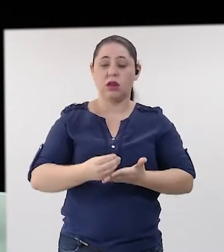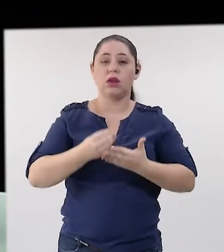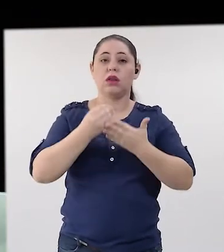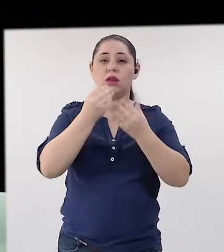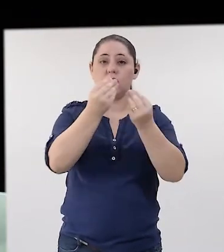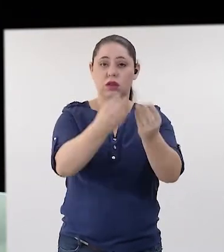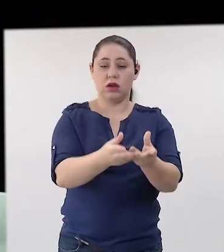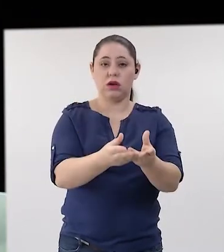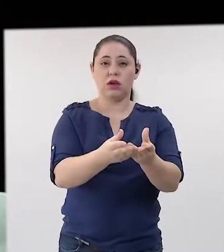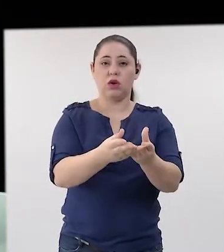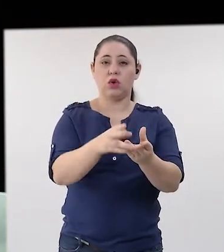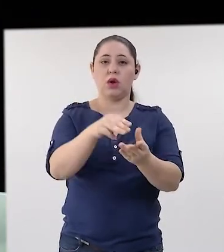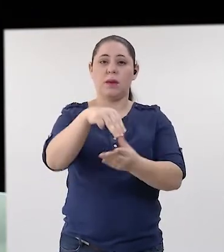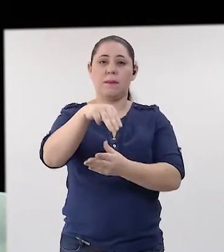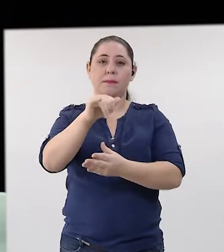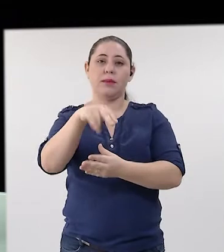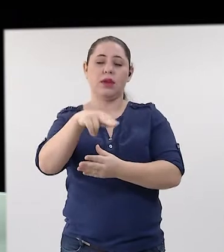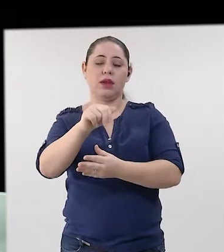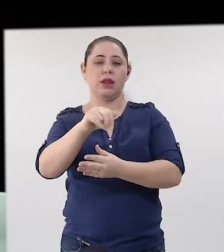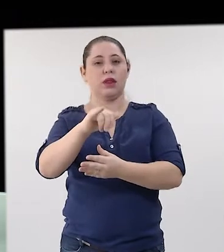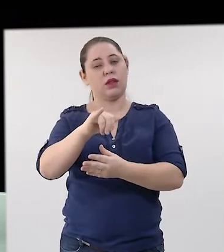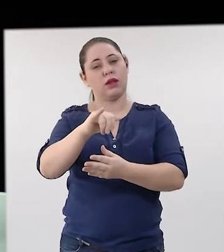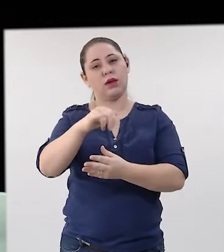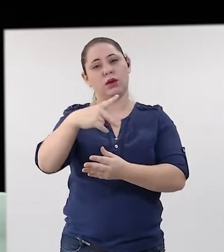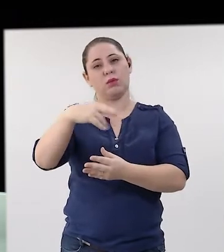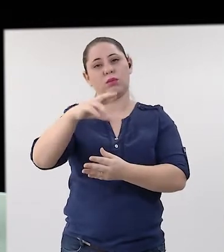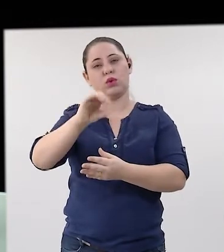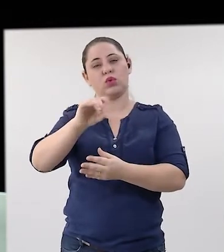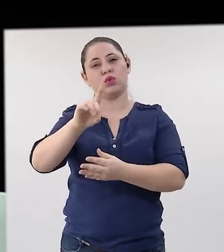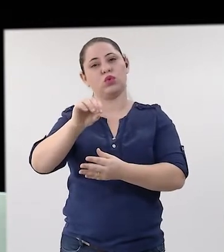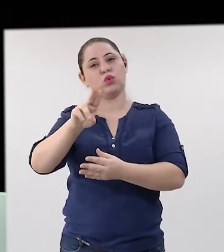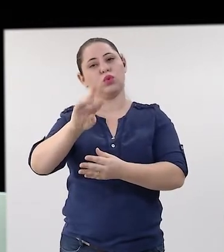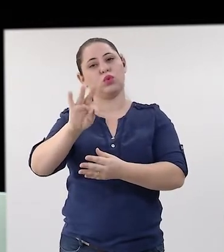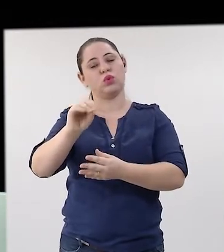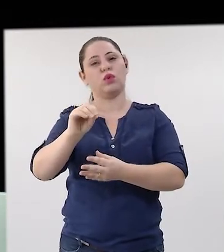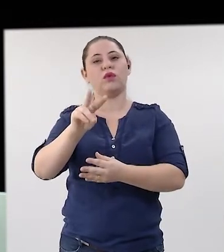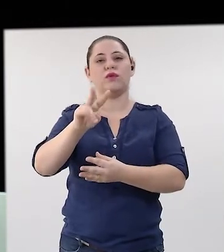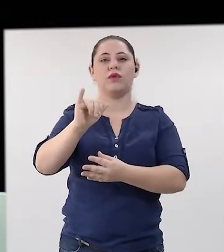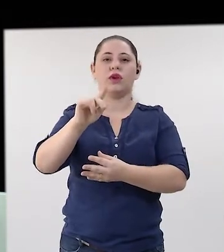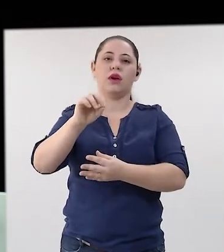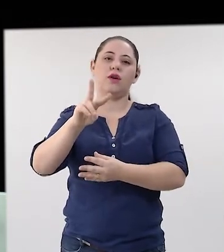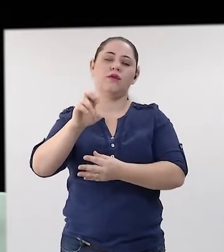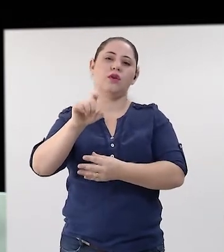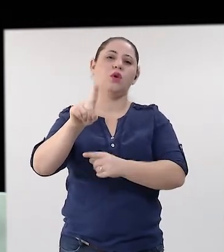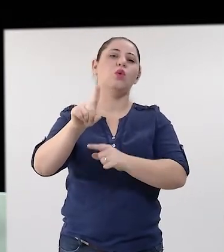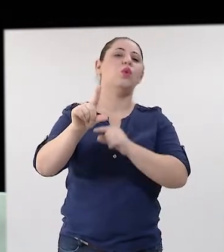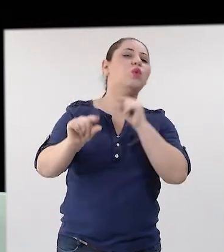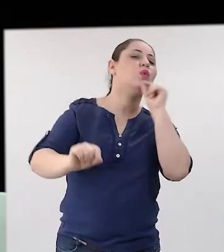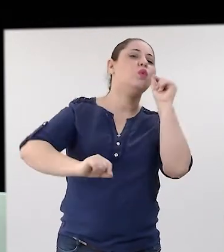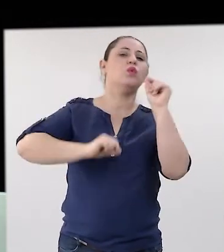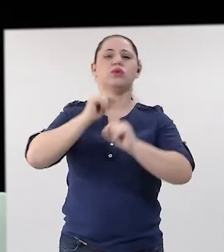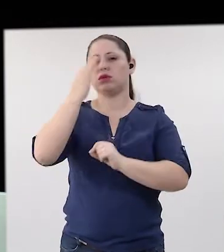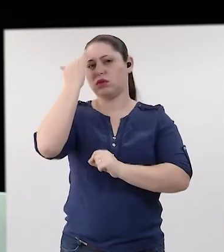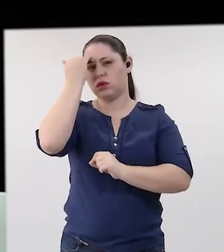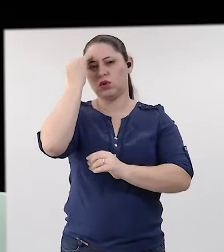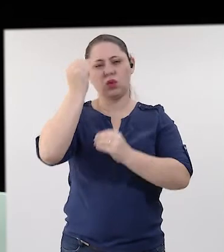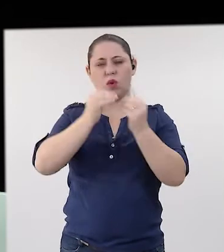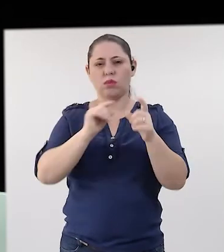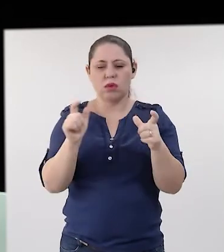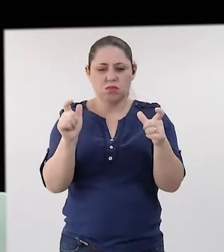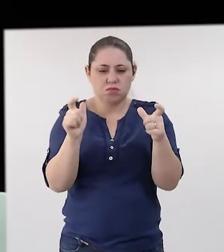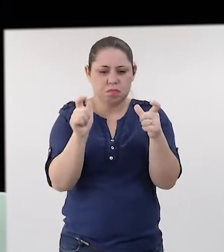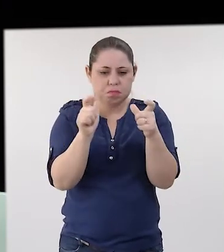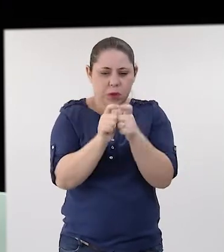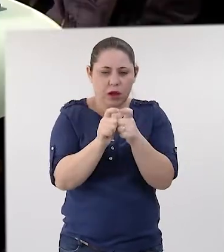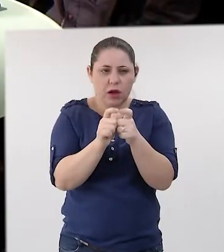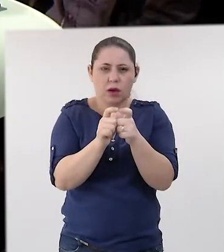e entregaram o chamado mínimo produto viável. Esse mínimo produto viável, dá para a gente entender, Carlos,